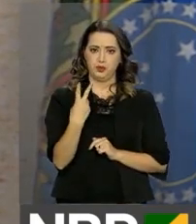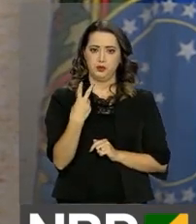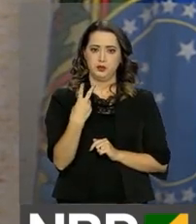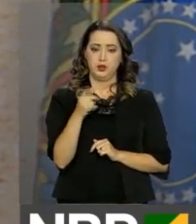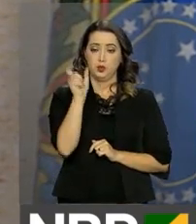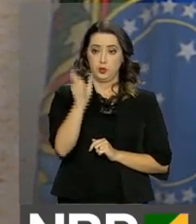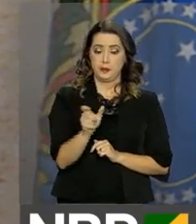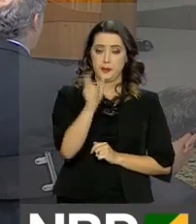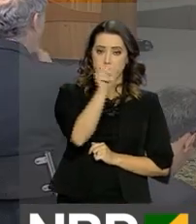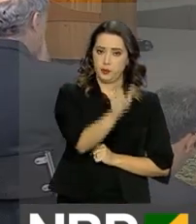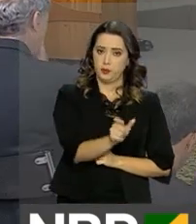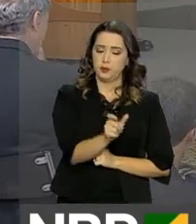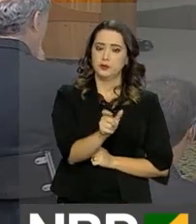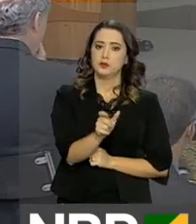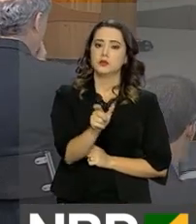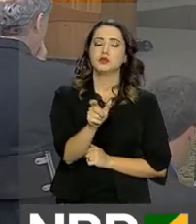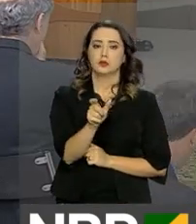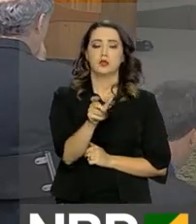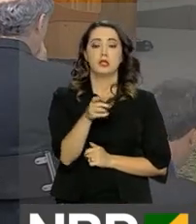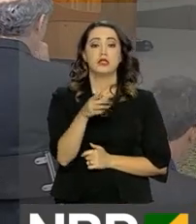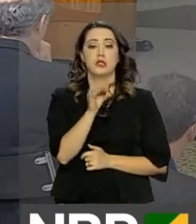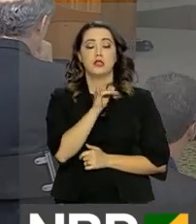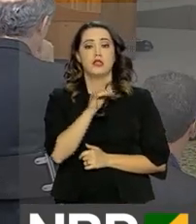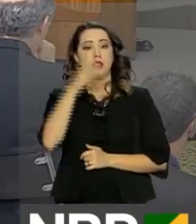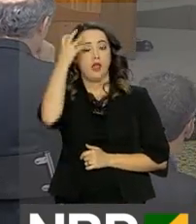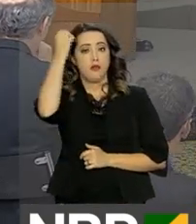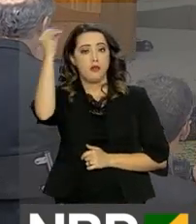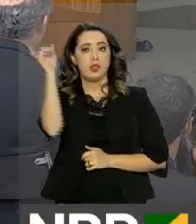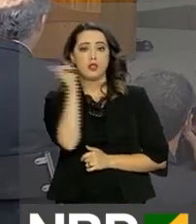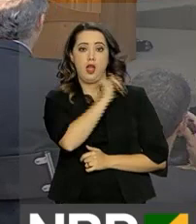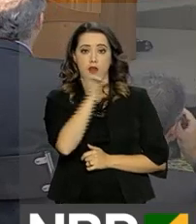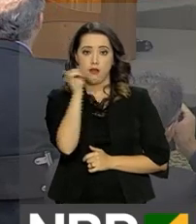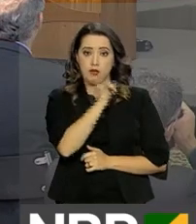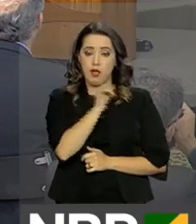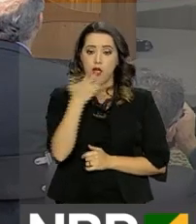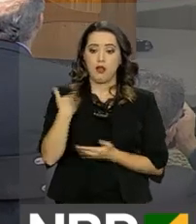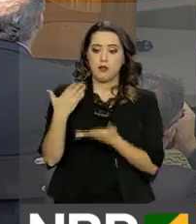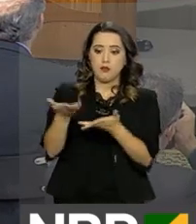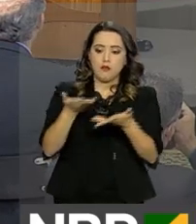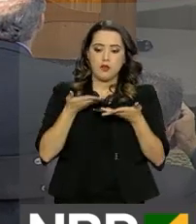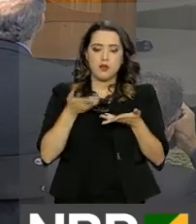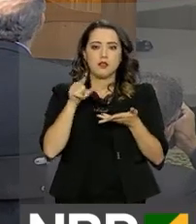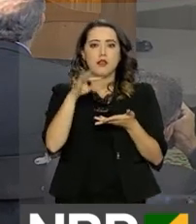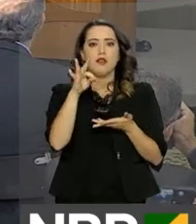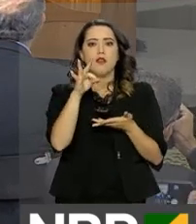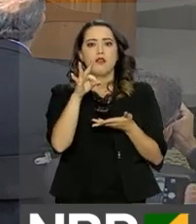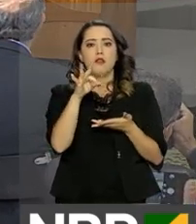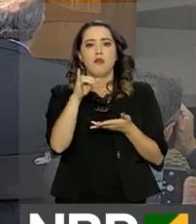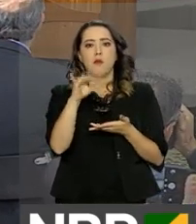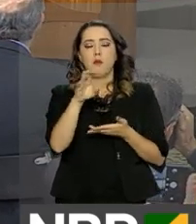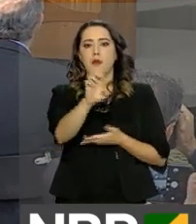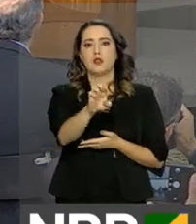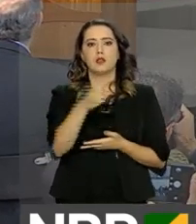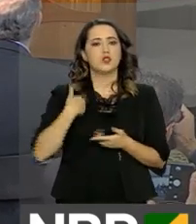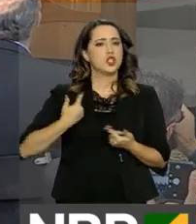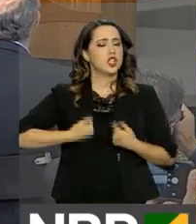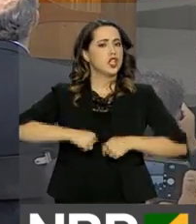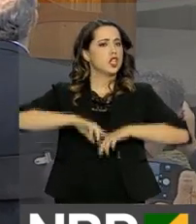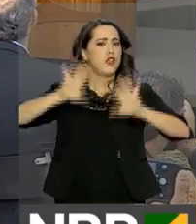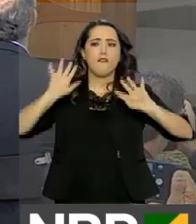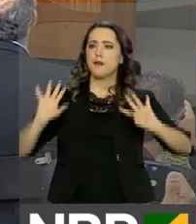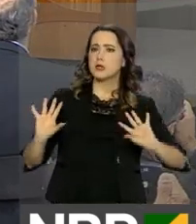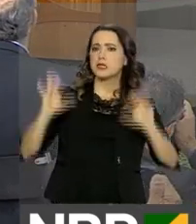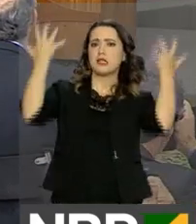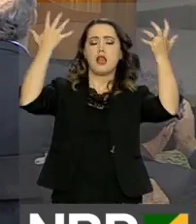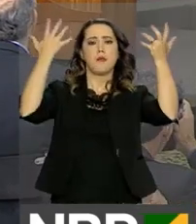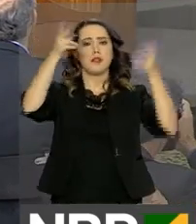dois expedicionários que foram à Itália e que foram recebidos em Tietê com uma